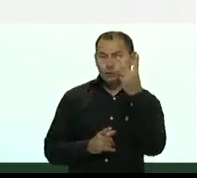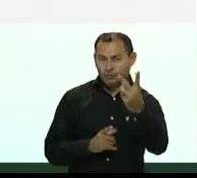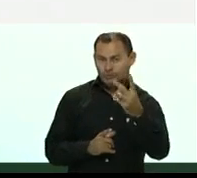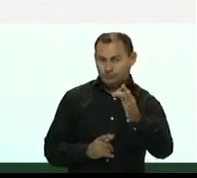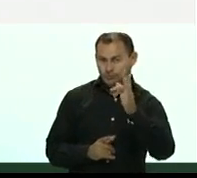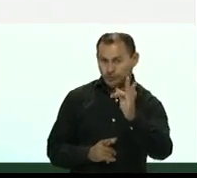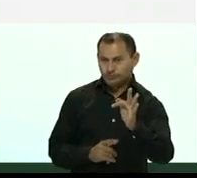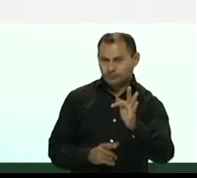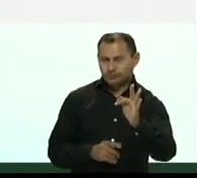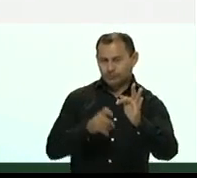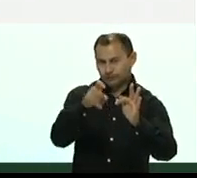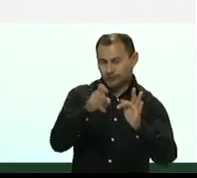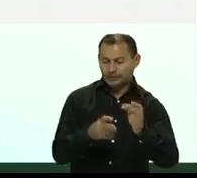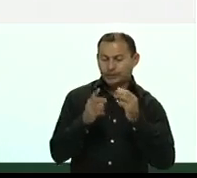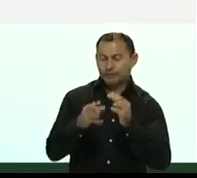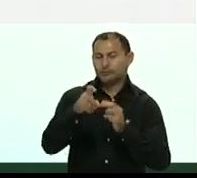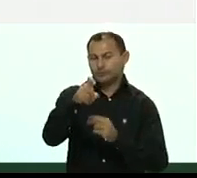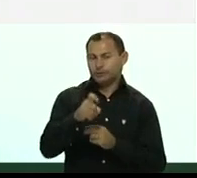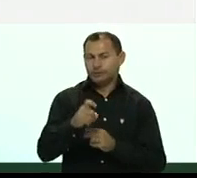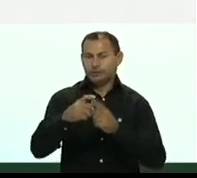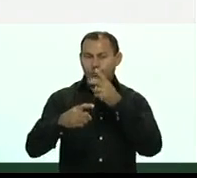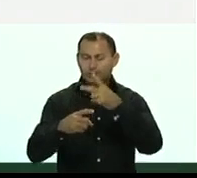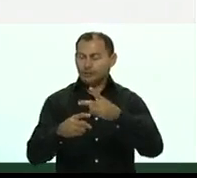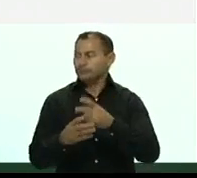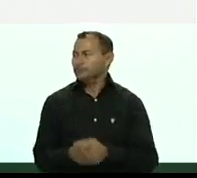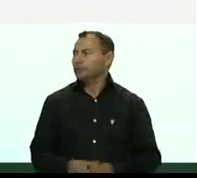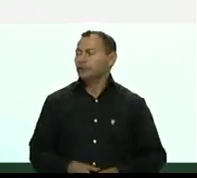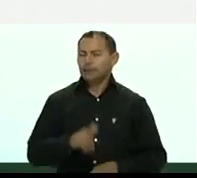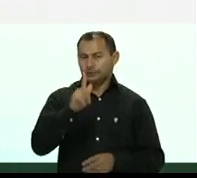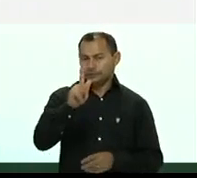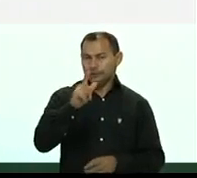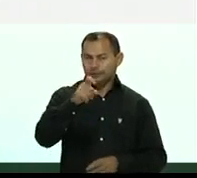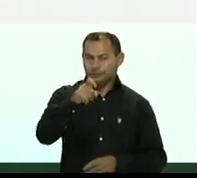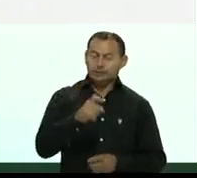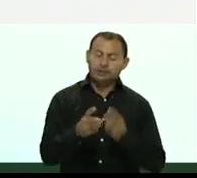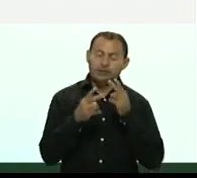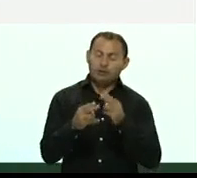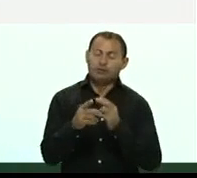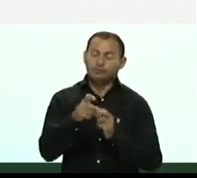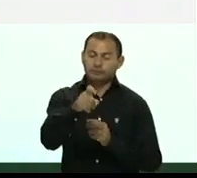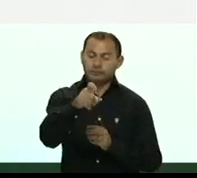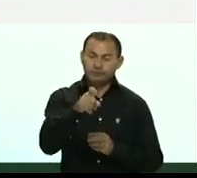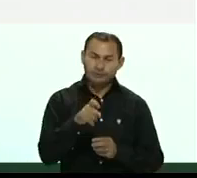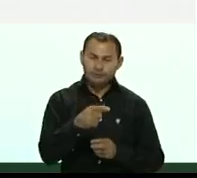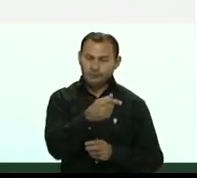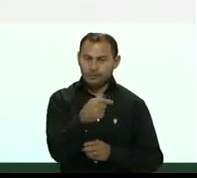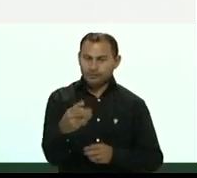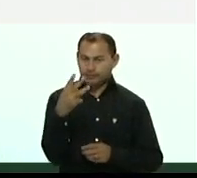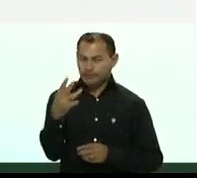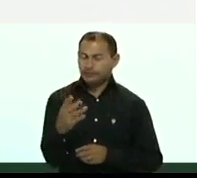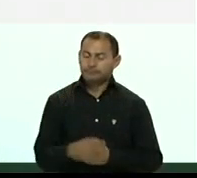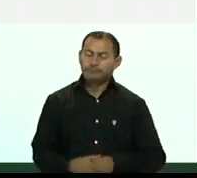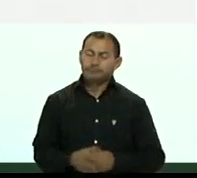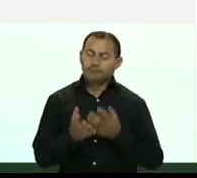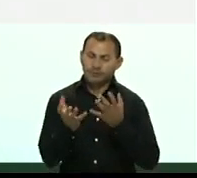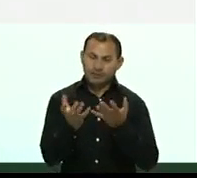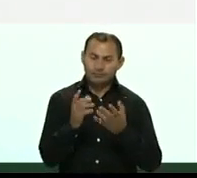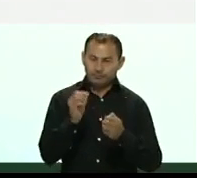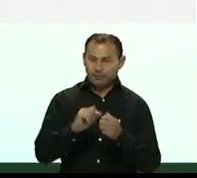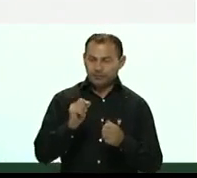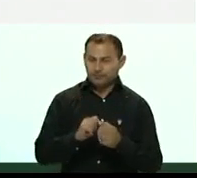funções. F de x igual a x ao quadrado e a g de x igual a x menos 3, tá? Se eu quero